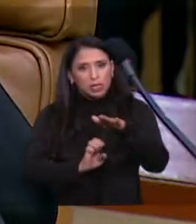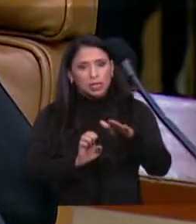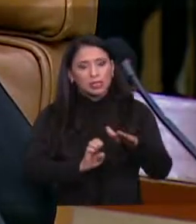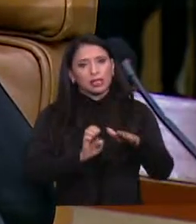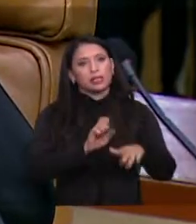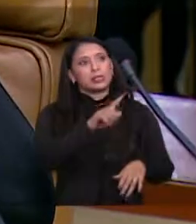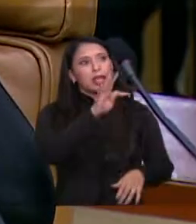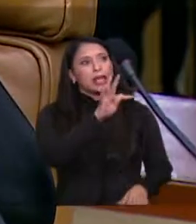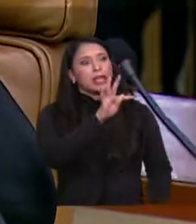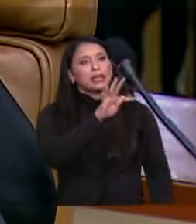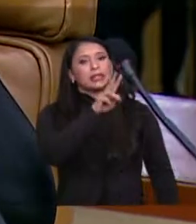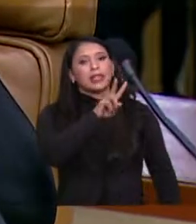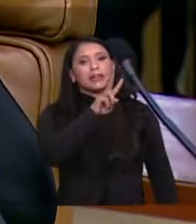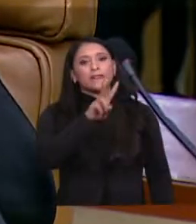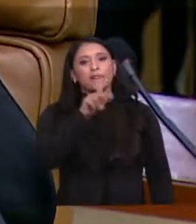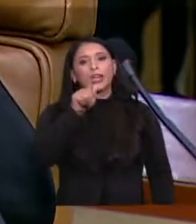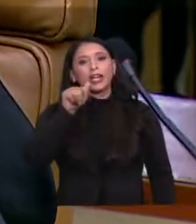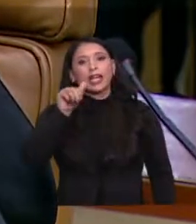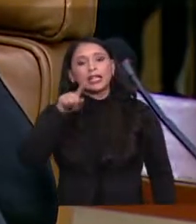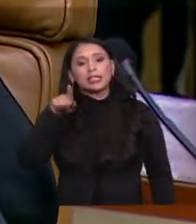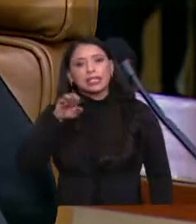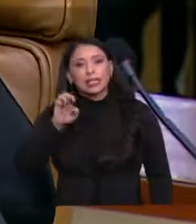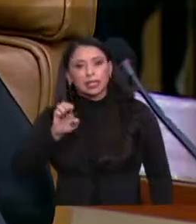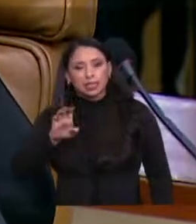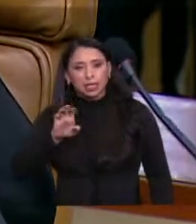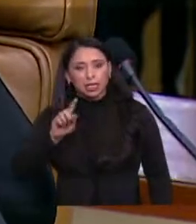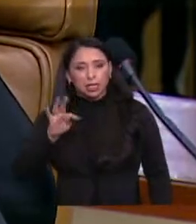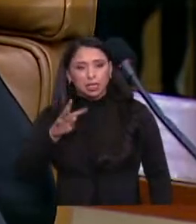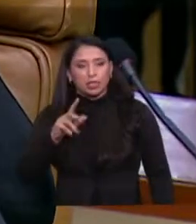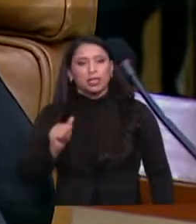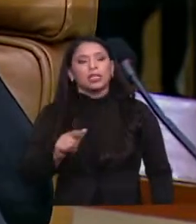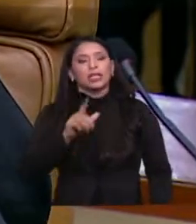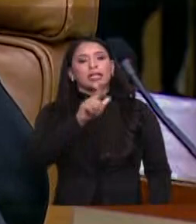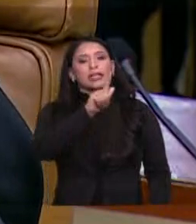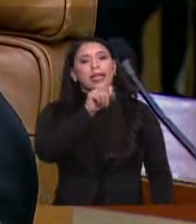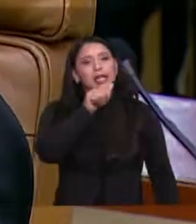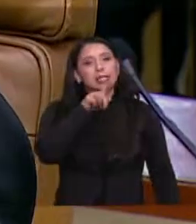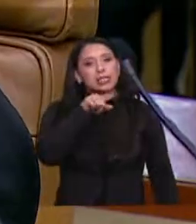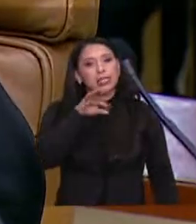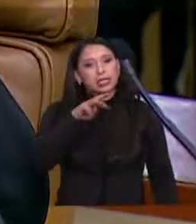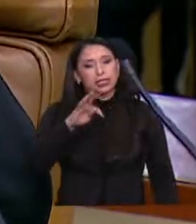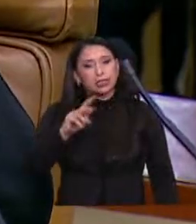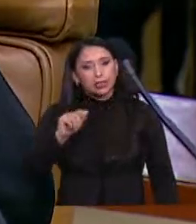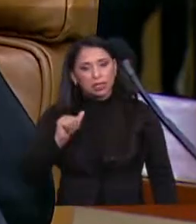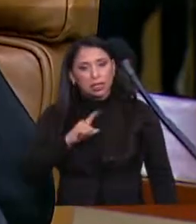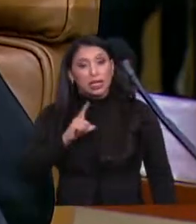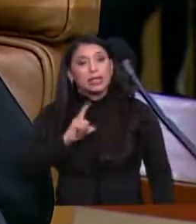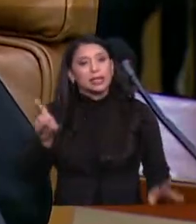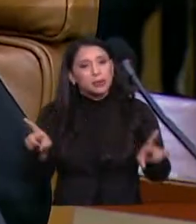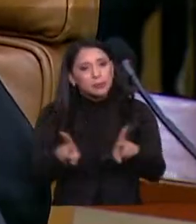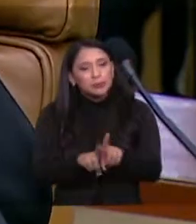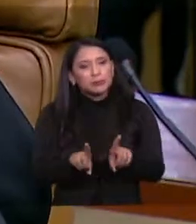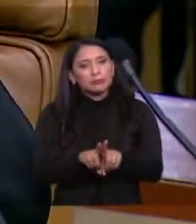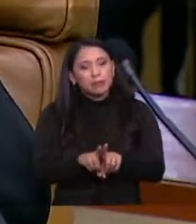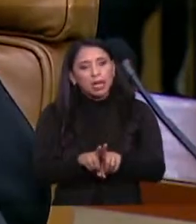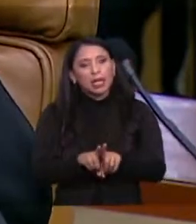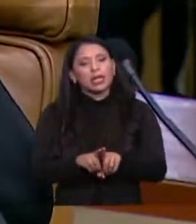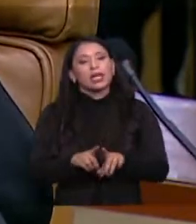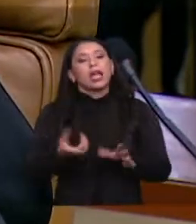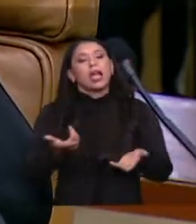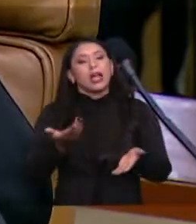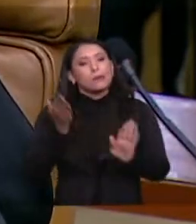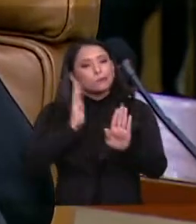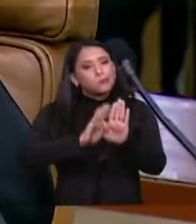Gazeta e Gazeta de Alagoas também eram utilizados para ocultação das vantagens indevidas